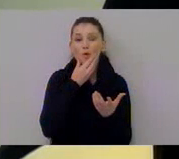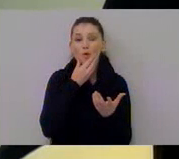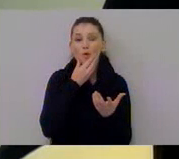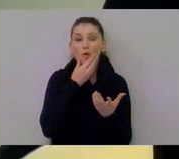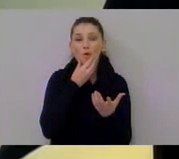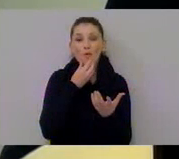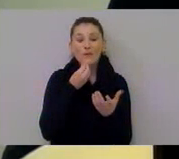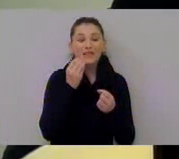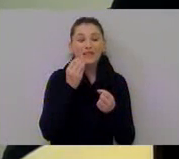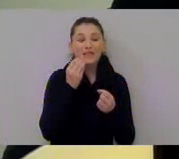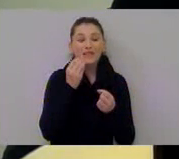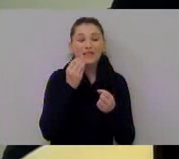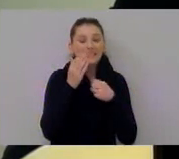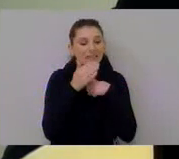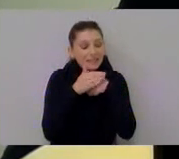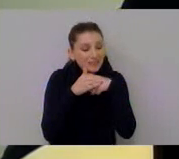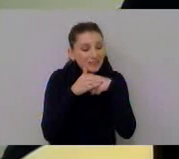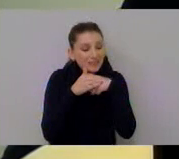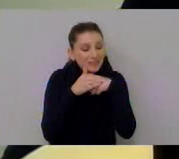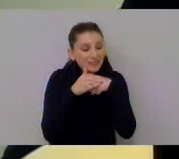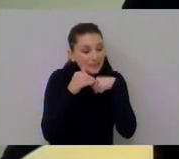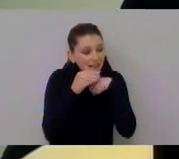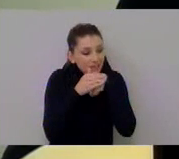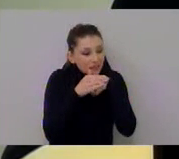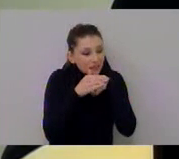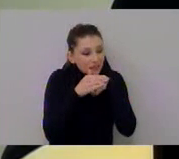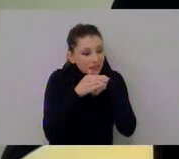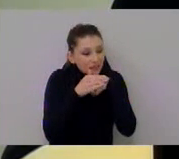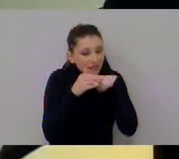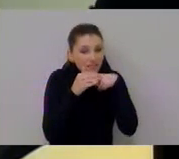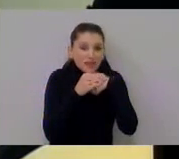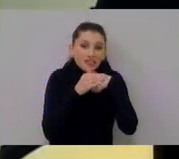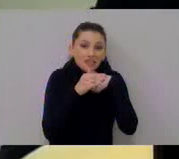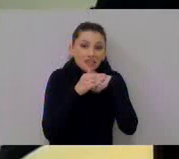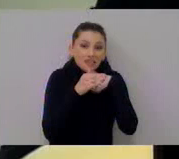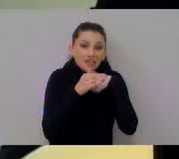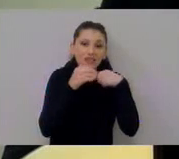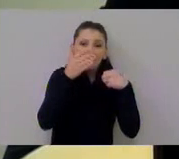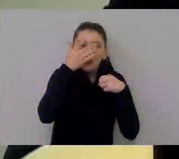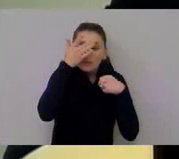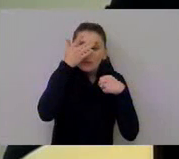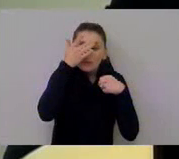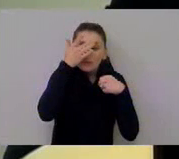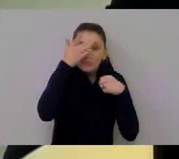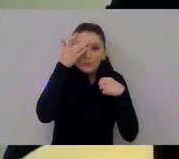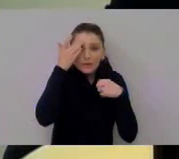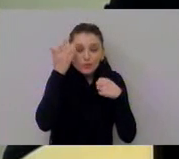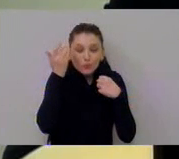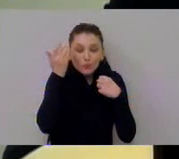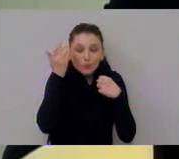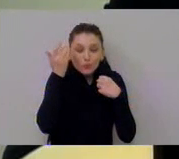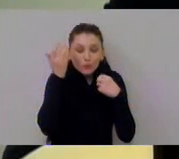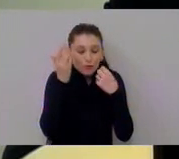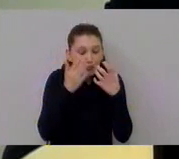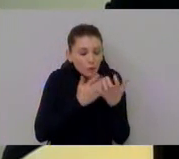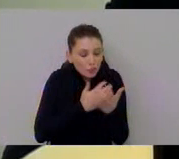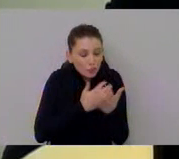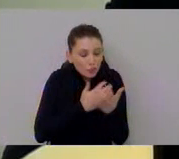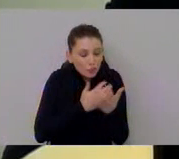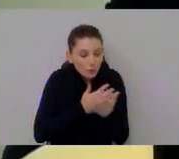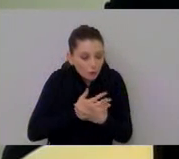por todos, independente da sigla partidária, vereador